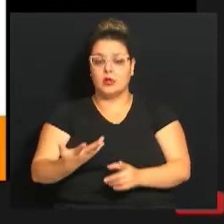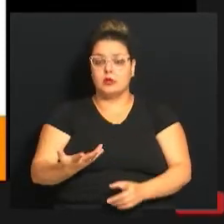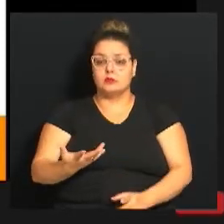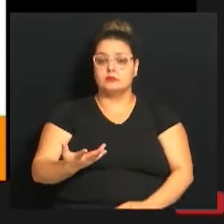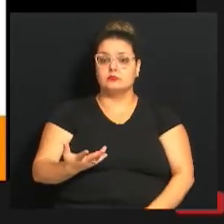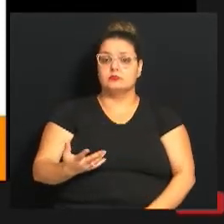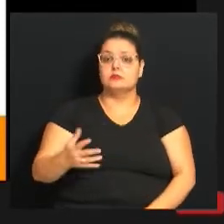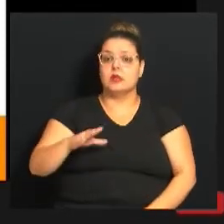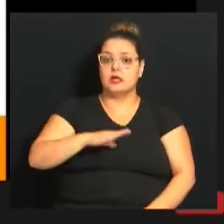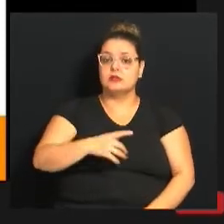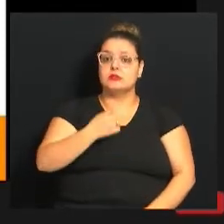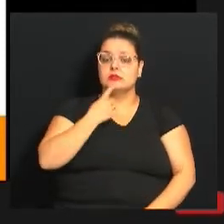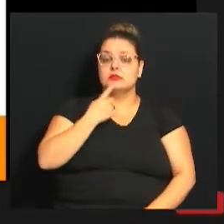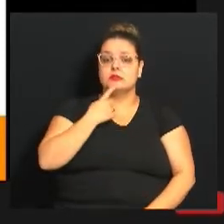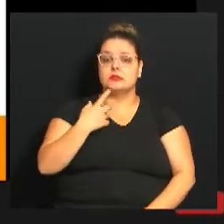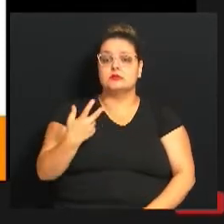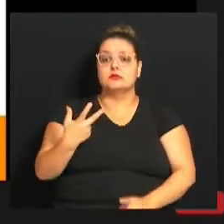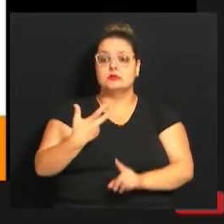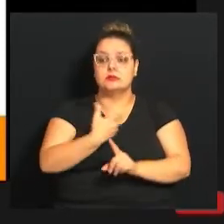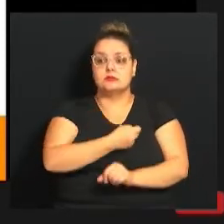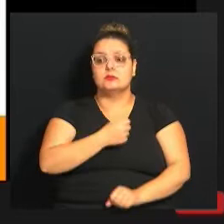cidade foram aplicadas mais de